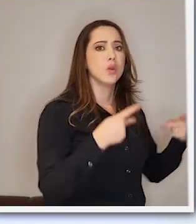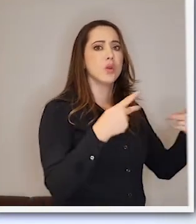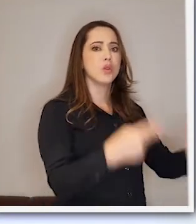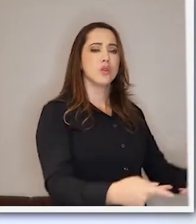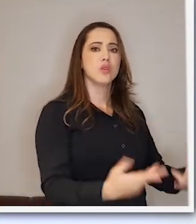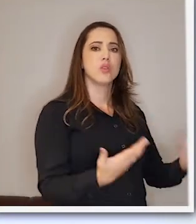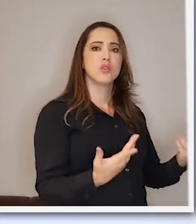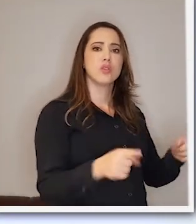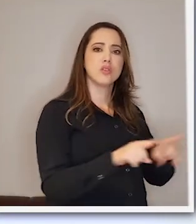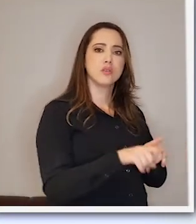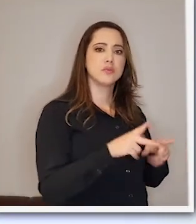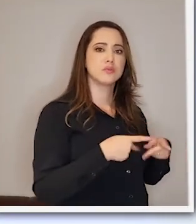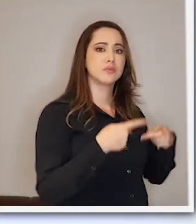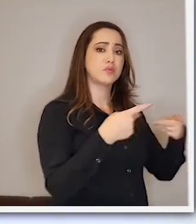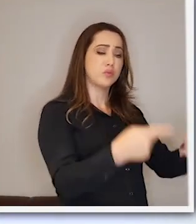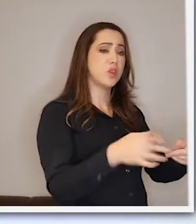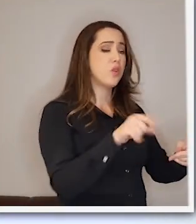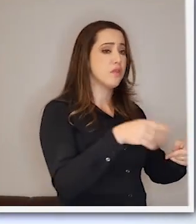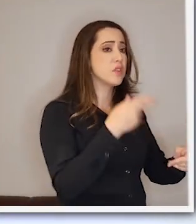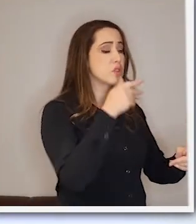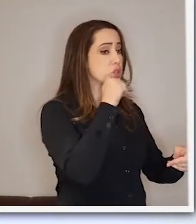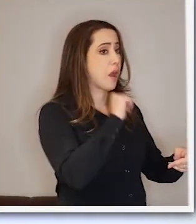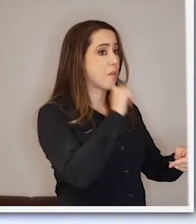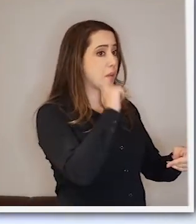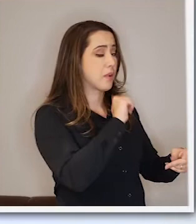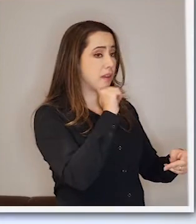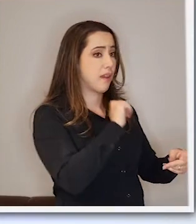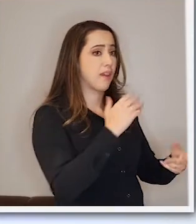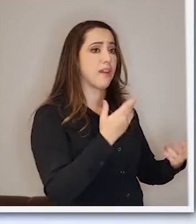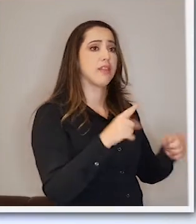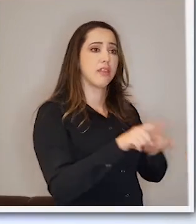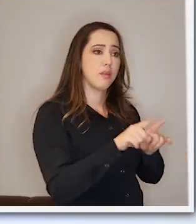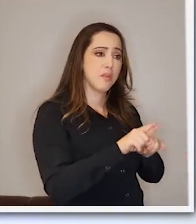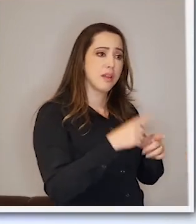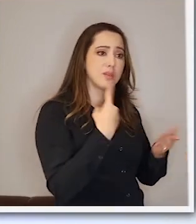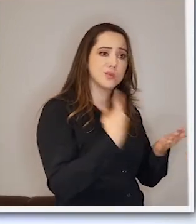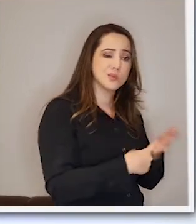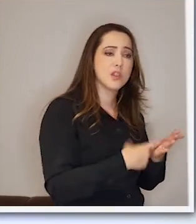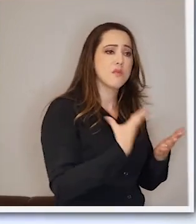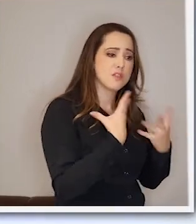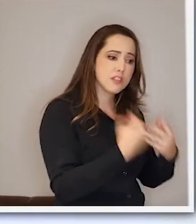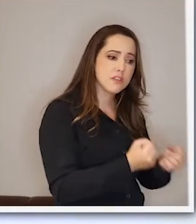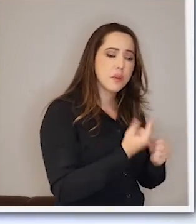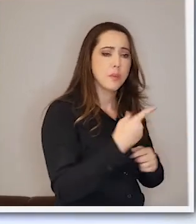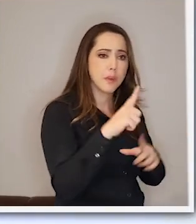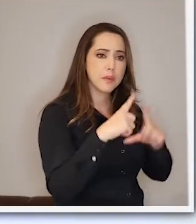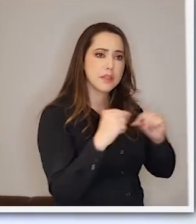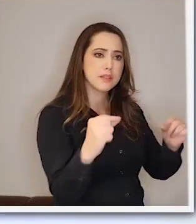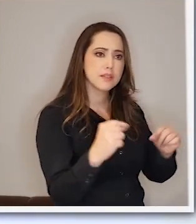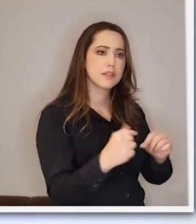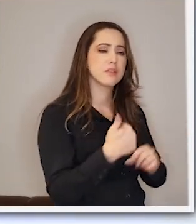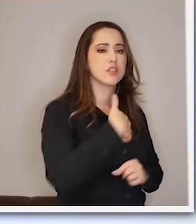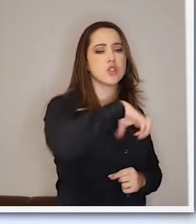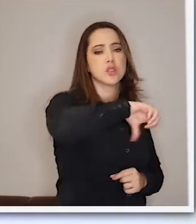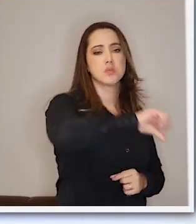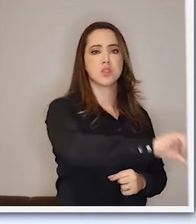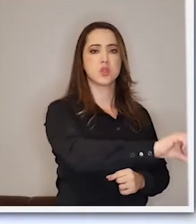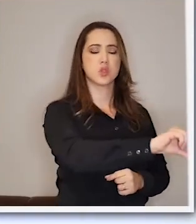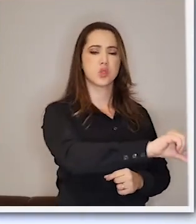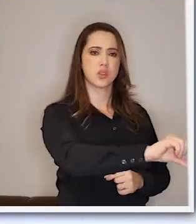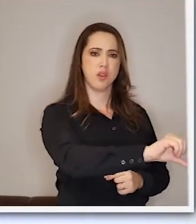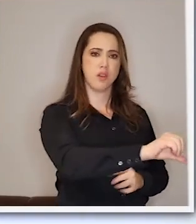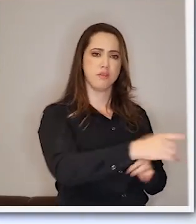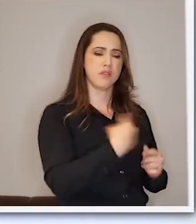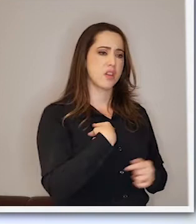a minha esposa, eu recebi esse convite, mando para minha esposa, ela fala assim, minha mala já está pronta, não sei porque eu estou aqui mexendo nas nossas malas. Então eu venho para cá, para o Brasil